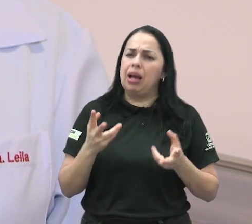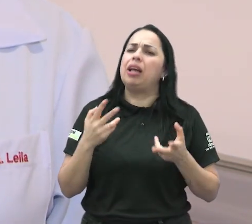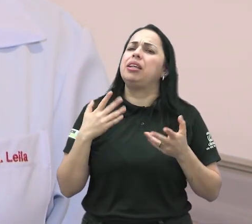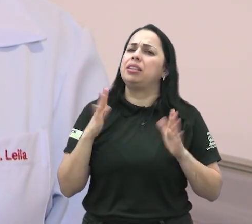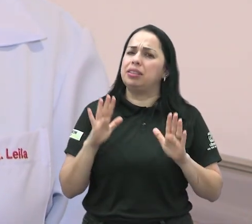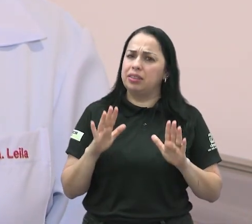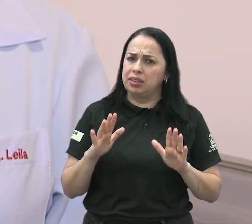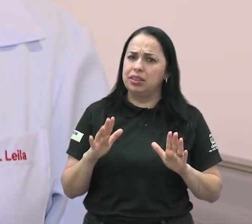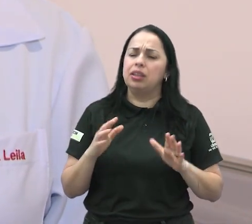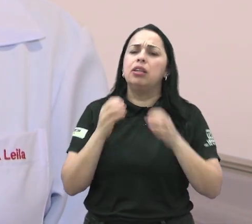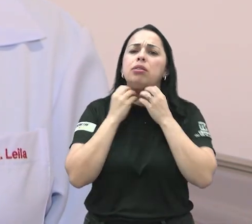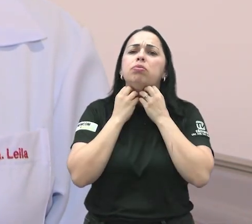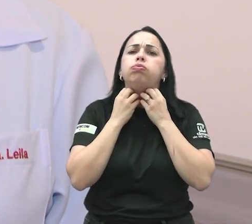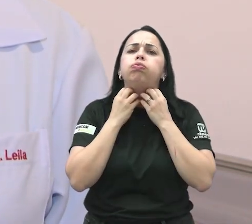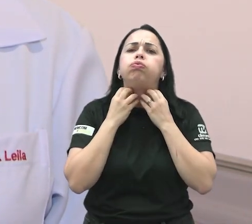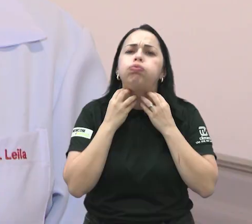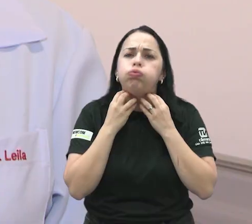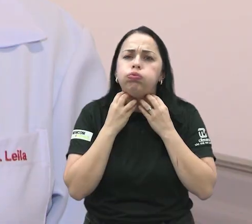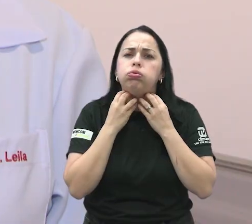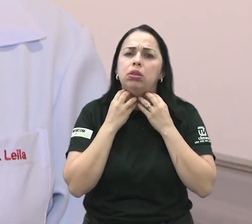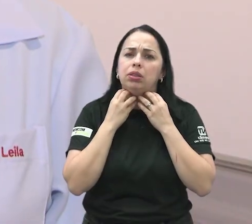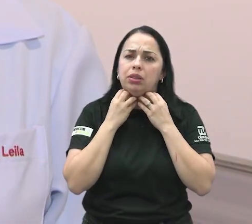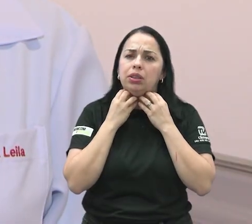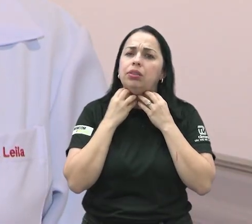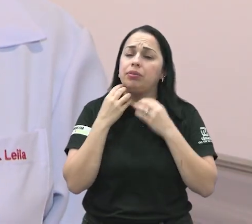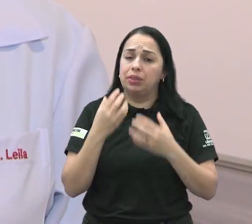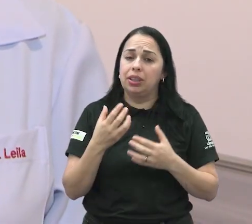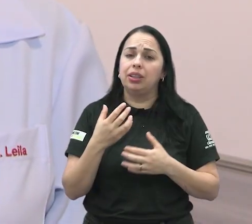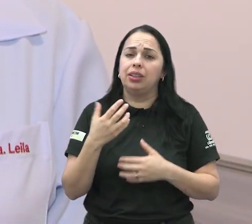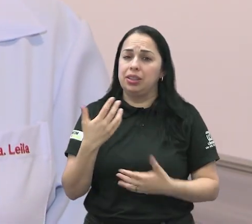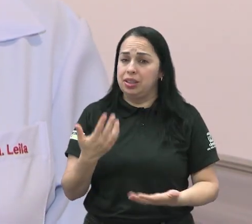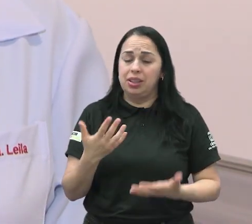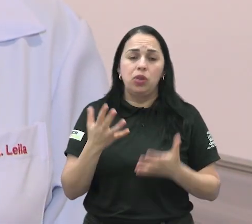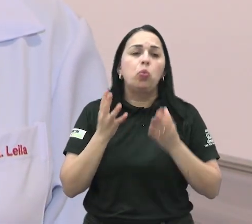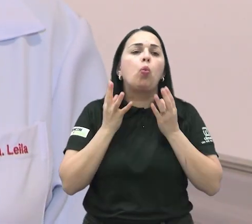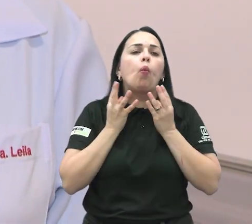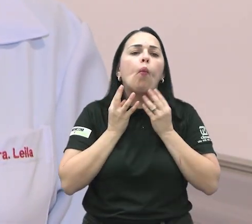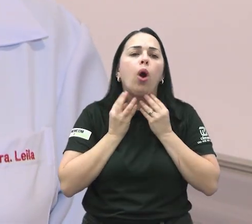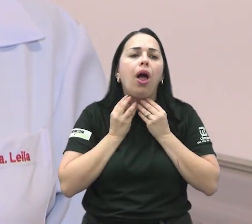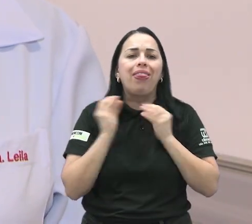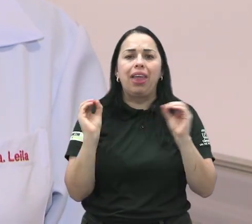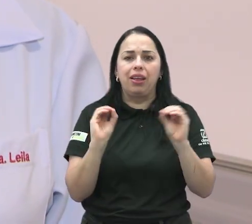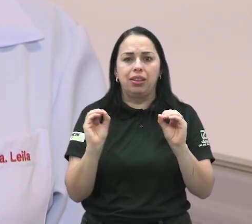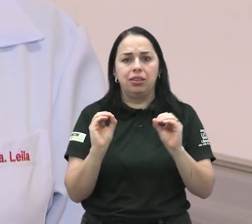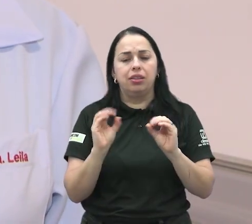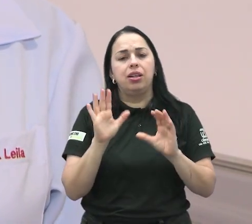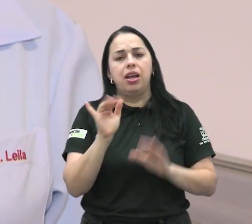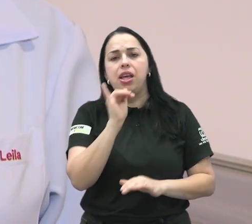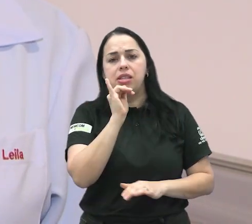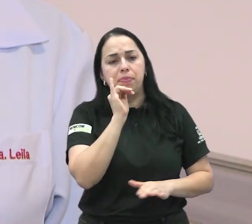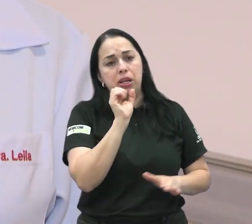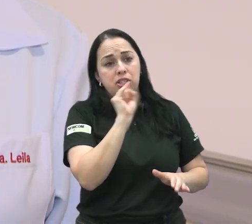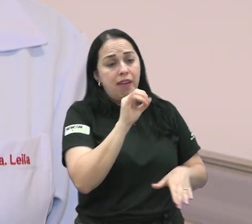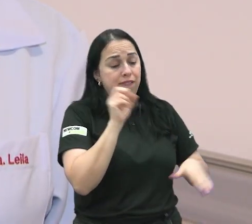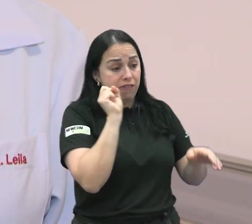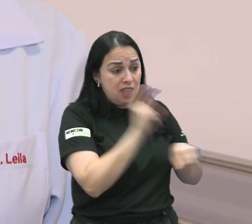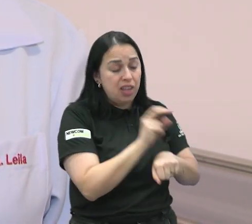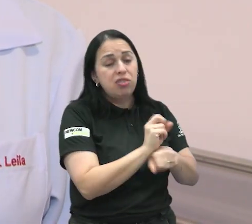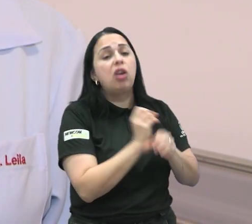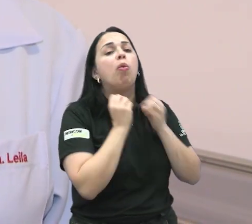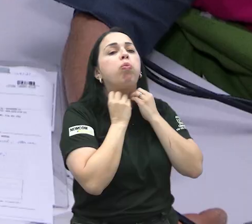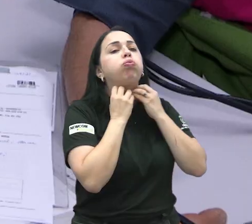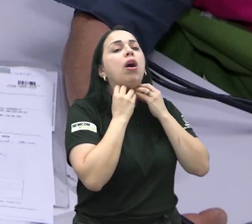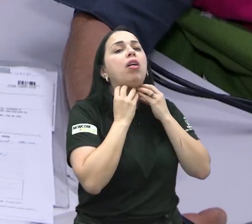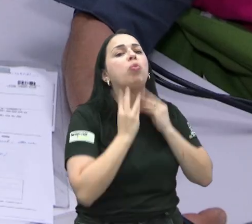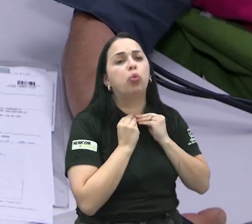dói, mas ele persiste inchado, né, persiste aumentado e aquilo não melhora ao longo do tempo, diferente de um quadro